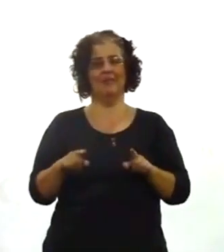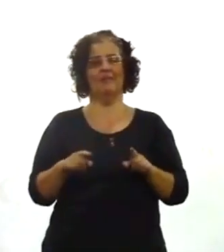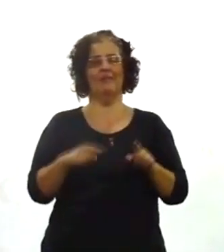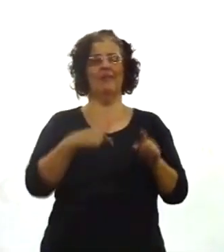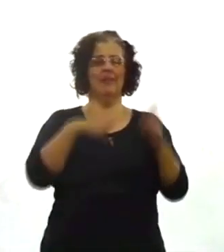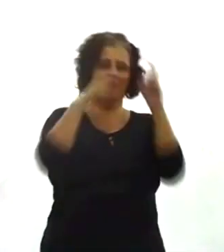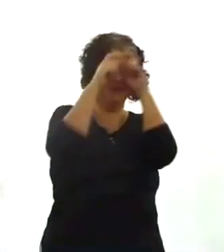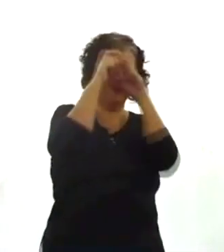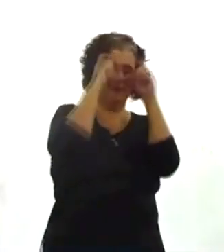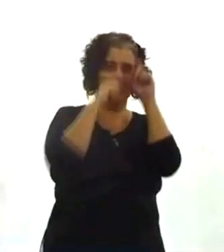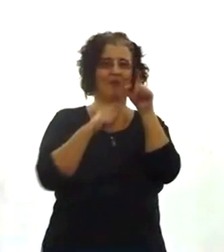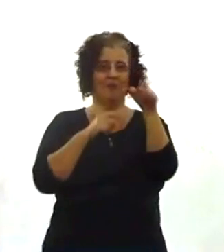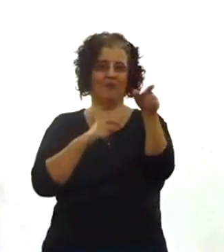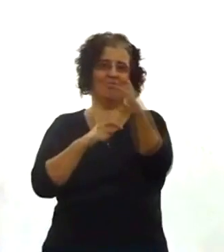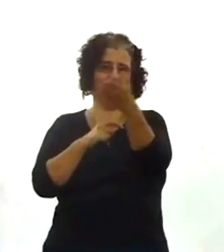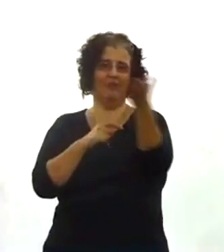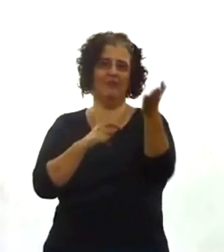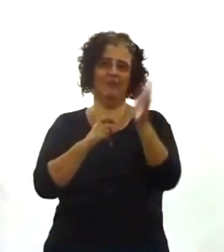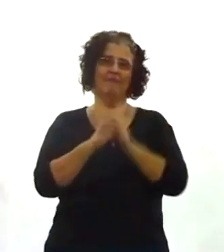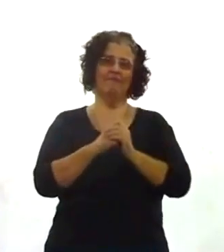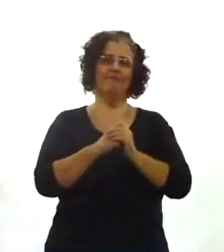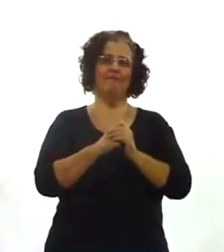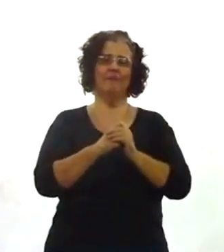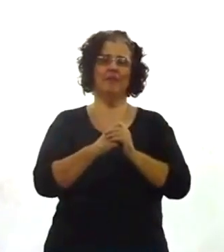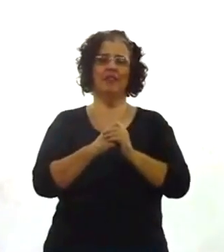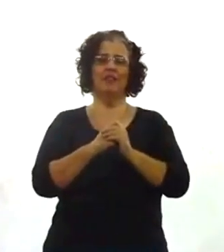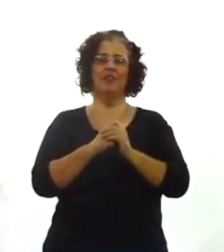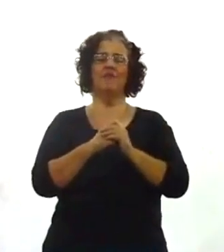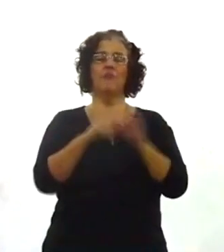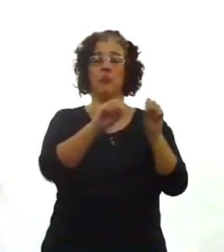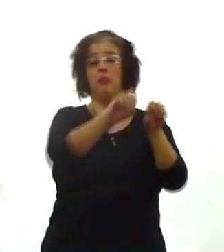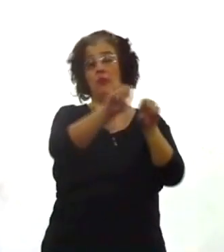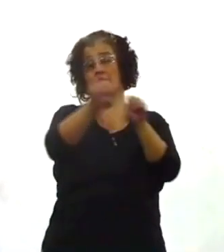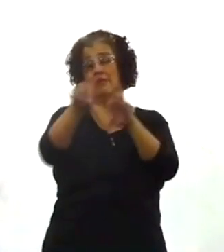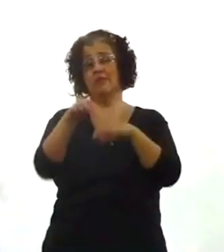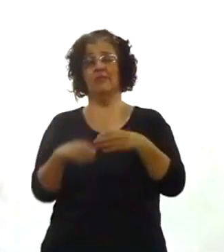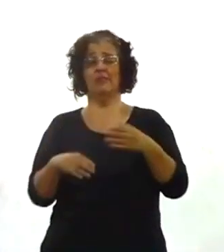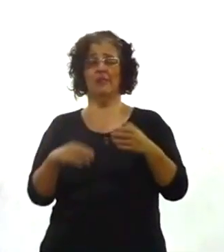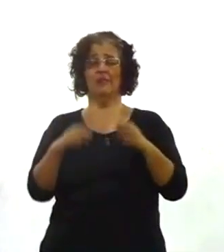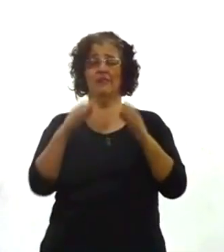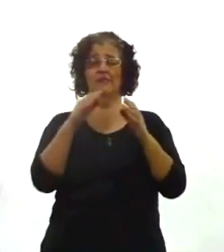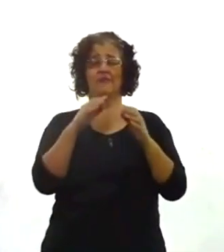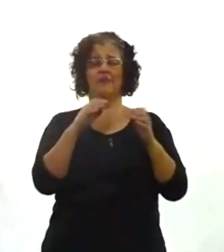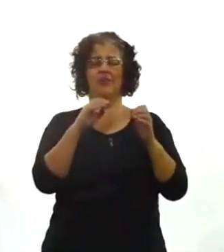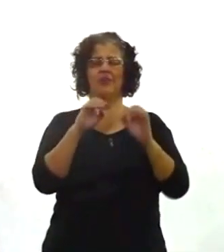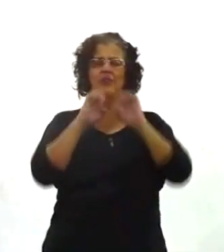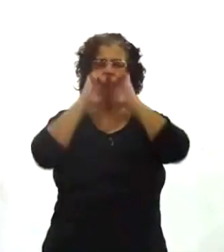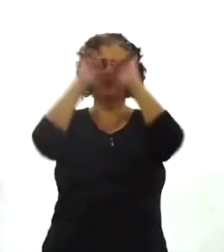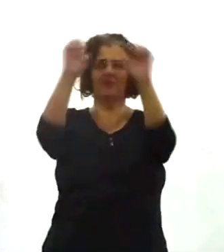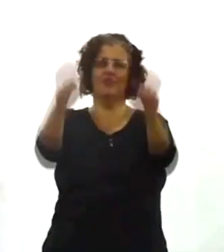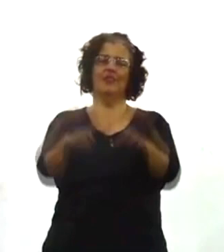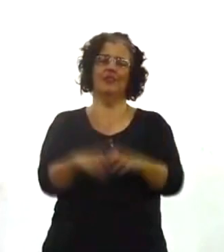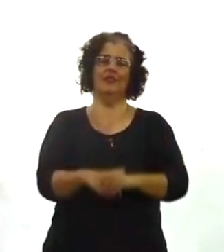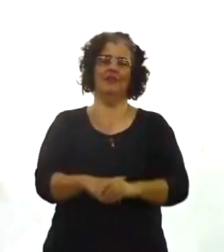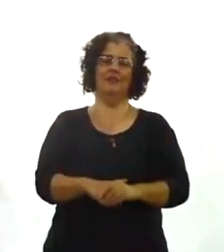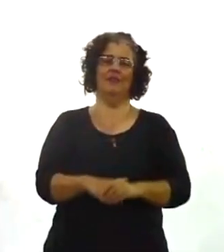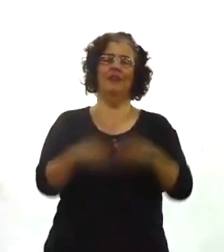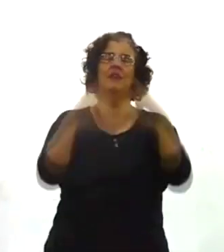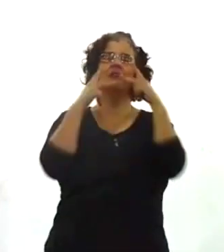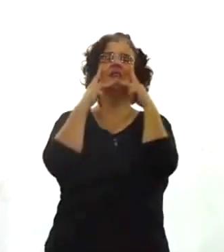o ensino a vocês do Evangelho, a pregação da palavra, e isso faz de